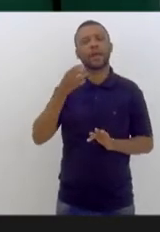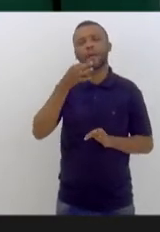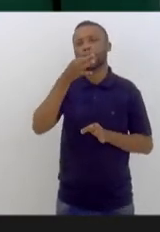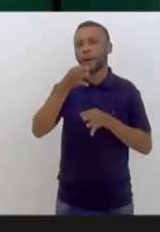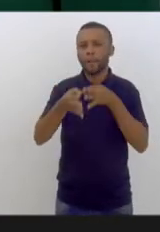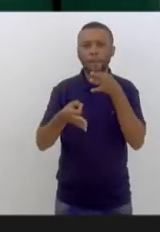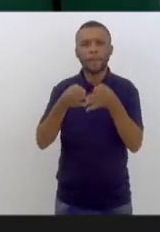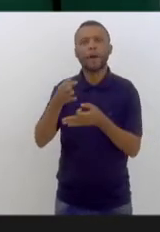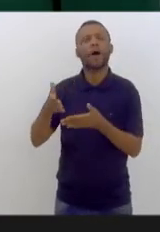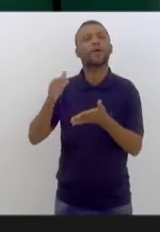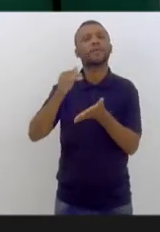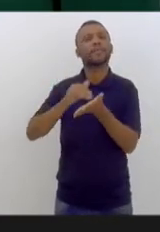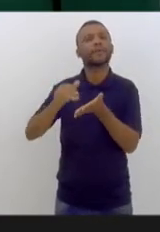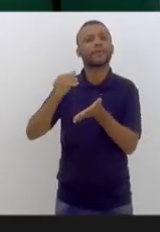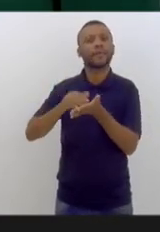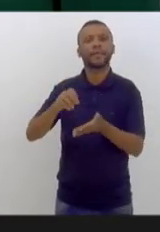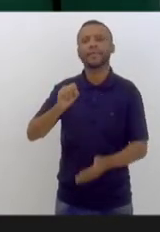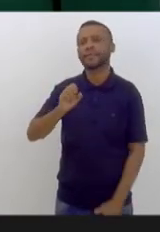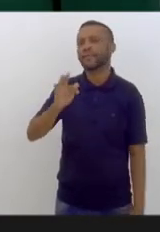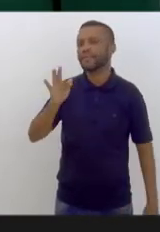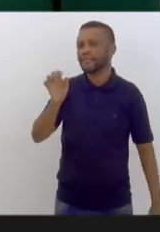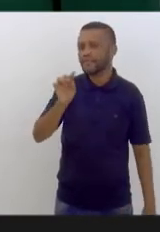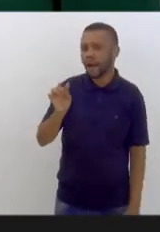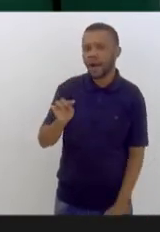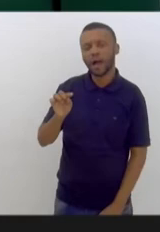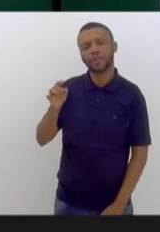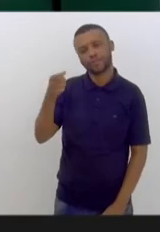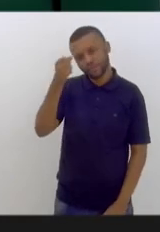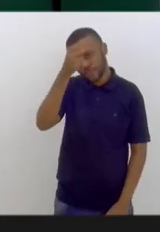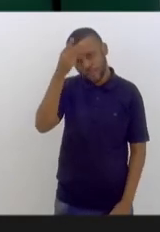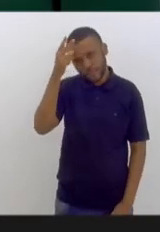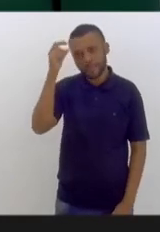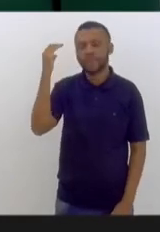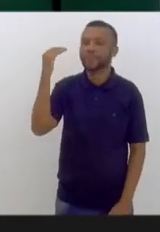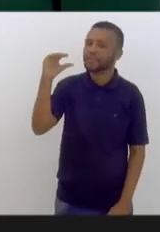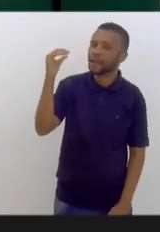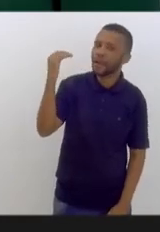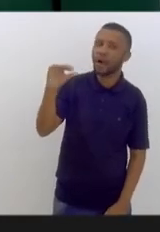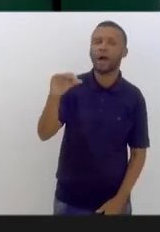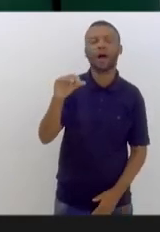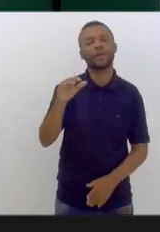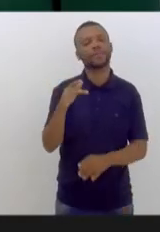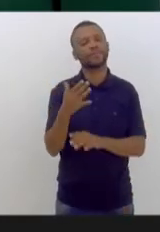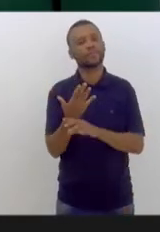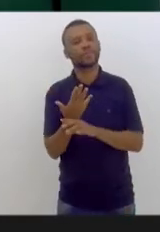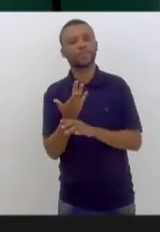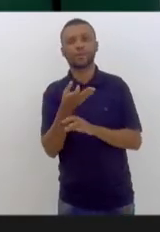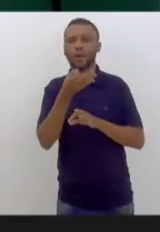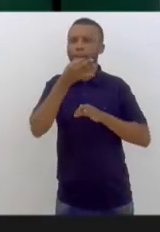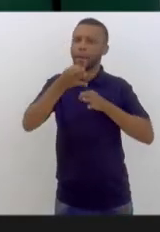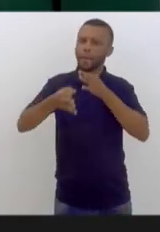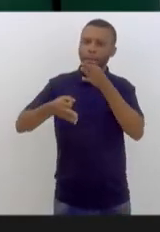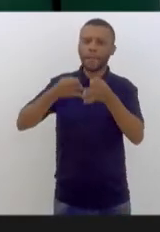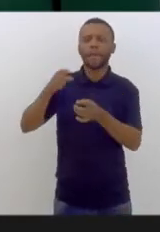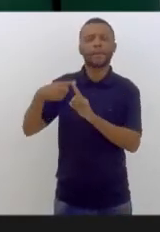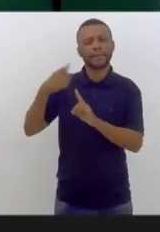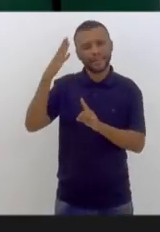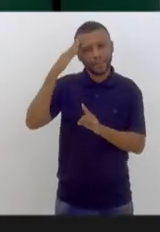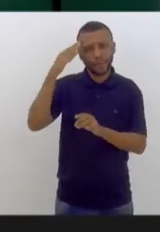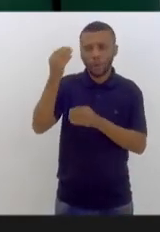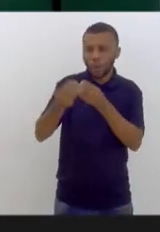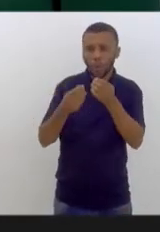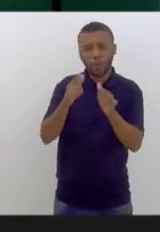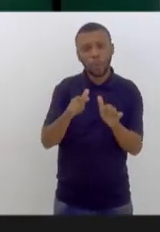de Fazenda dos municípios aí de Niterói, Duque de Caxias, os demais que comentaram, porque sabemos o quanto